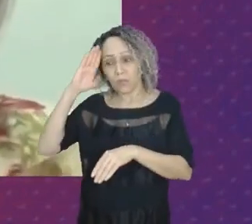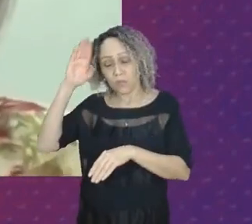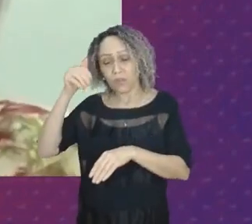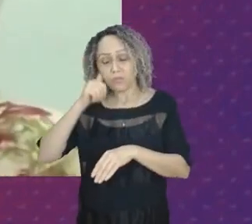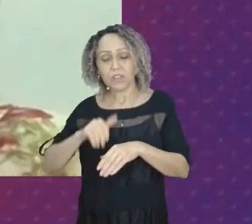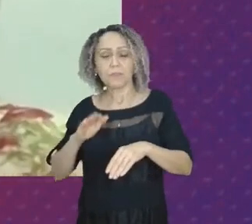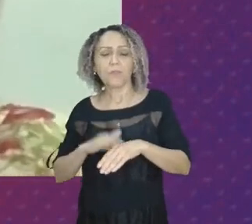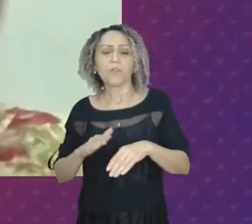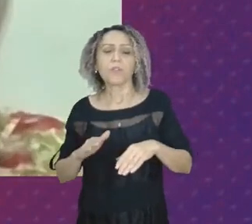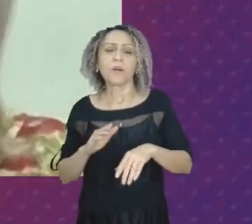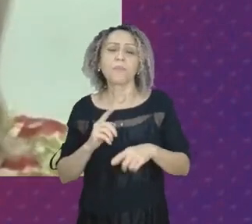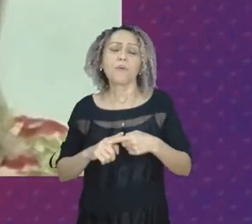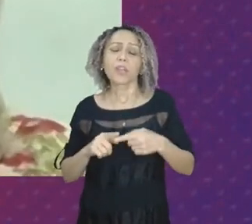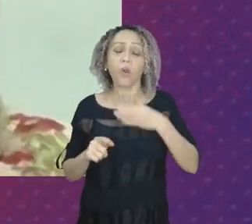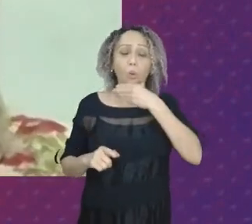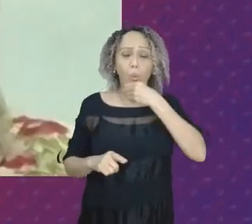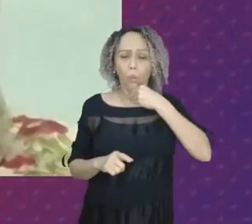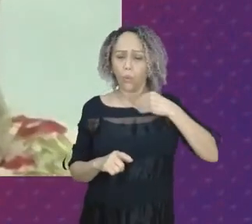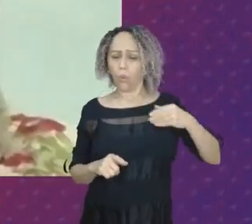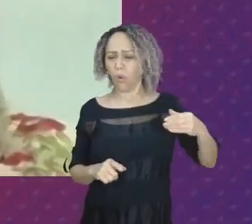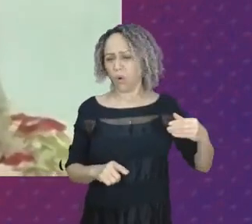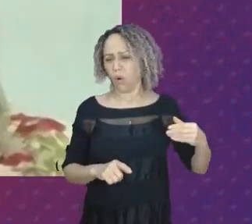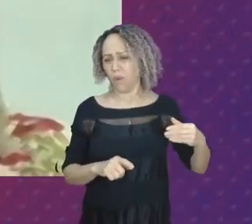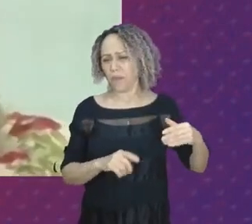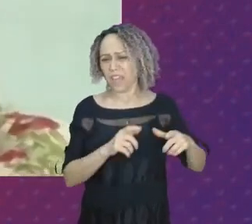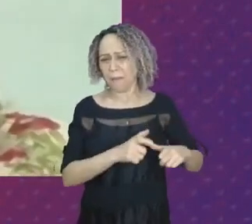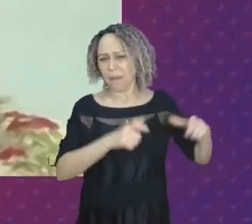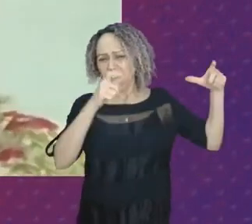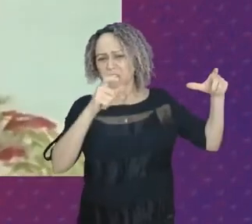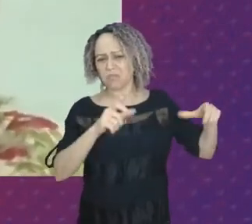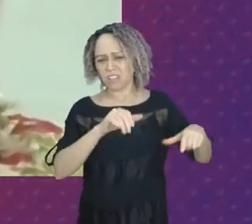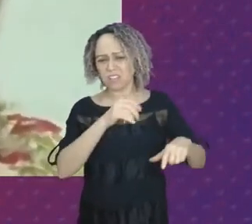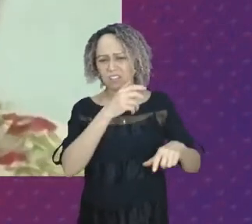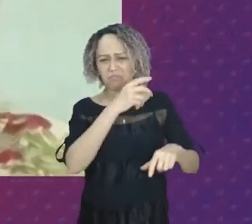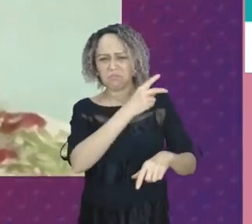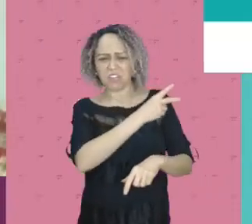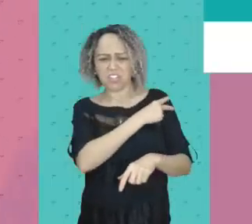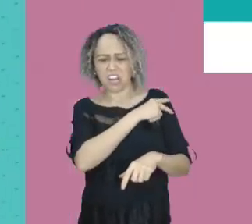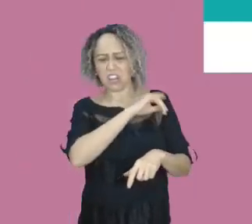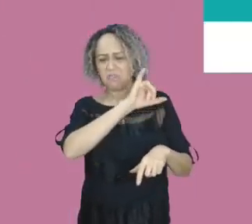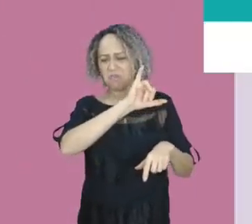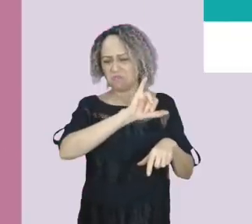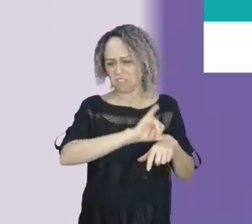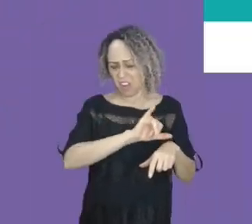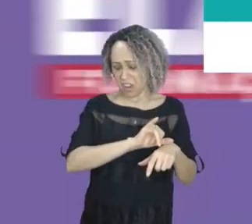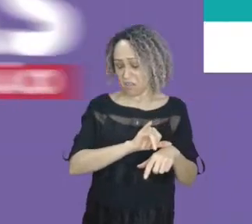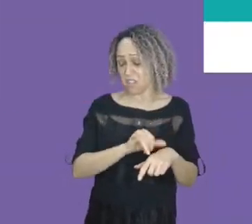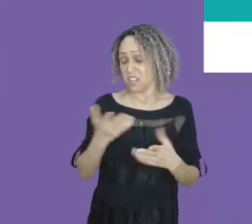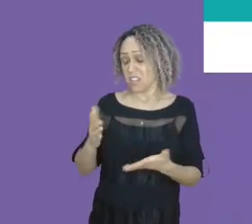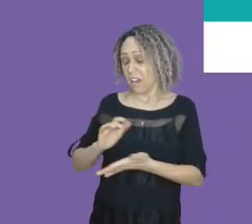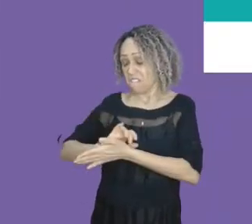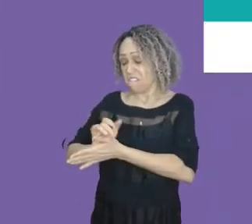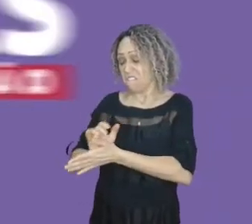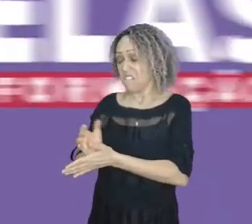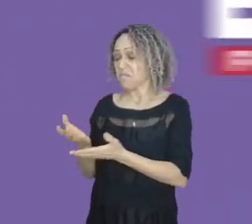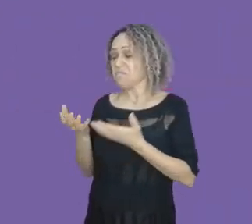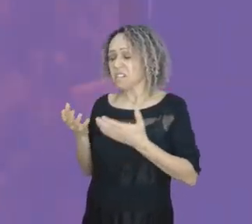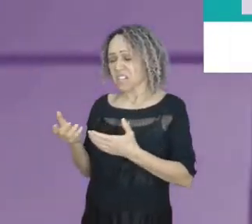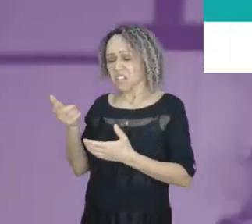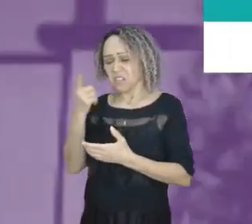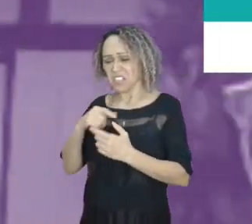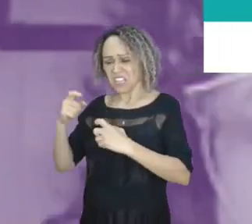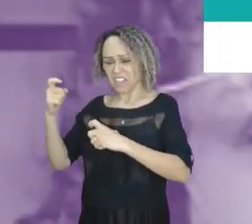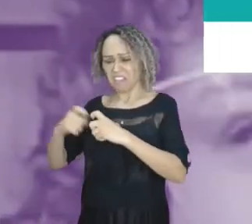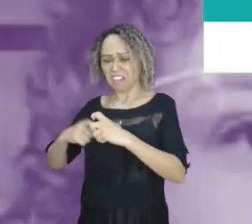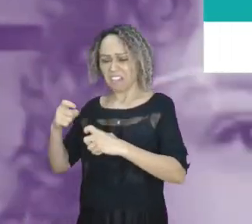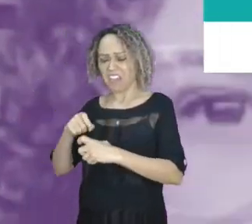para extrair vantagens e obter favores sexuais das mulheres subordinadas. Por hoje